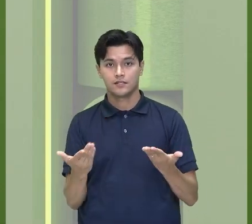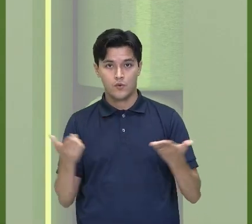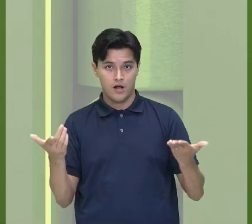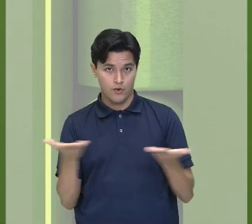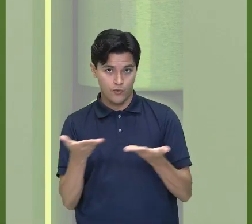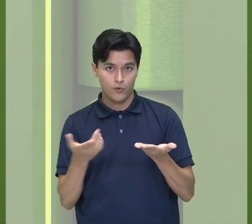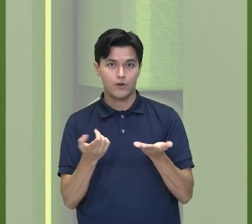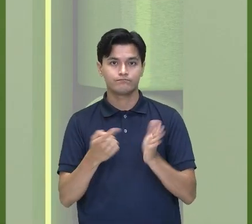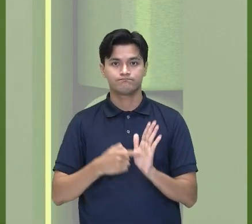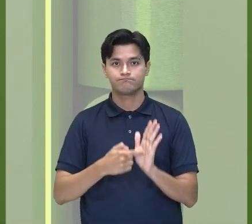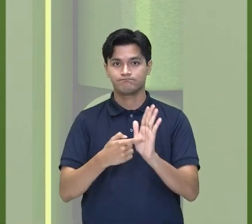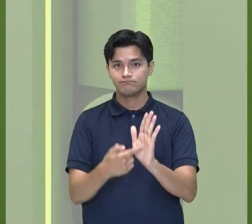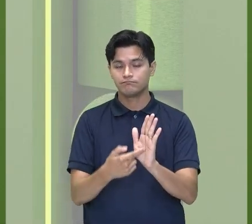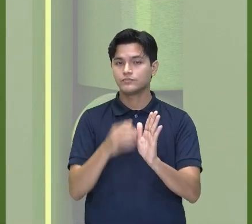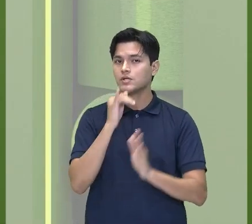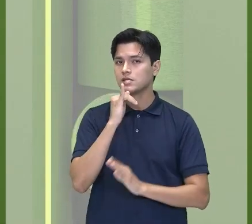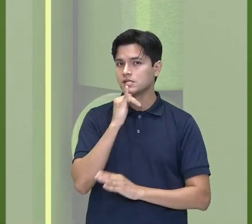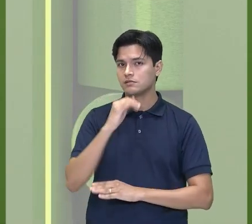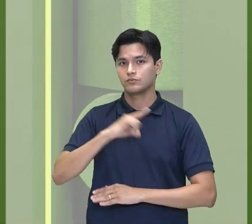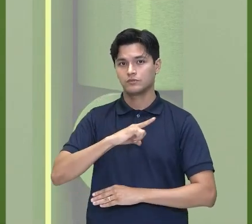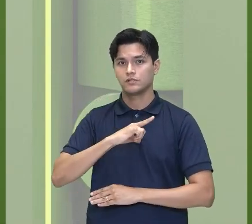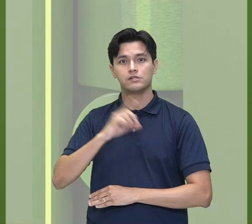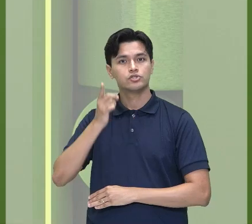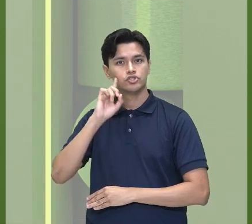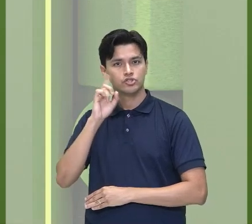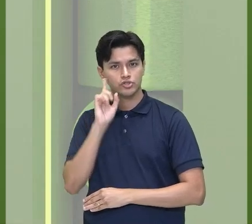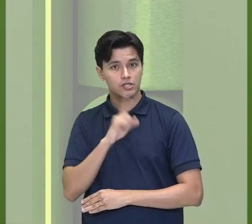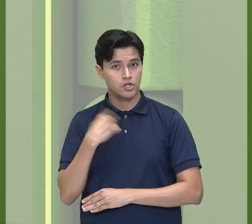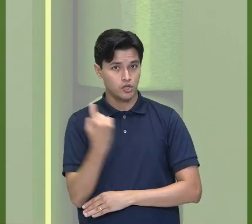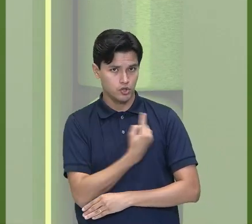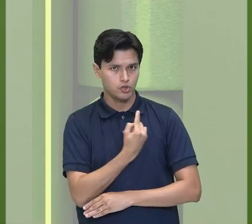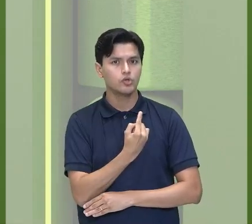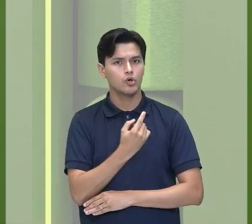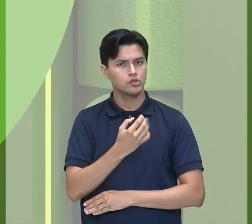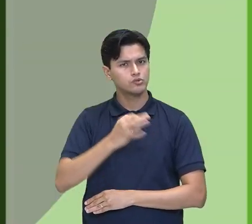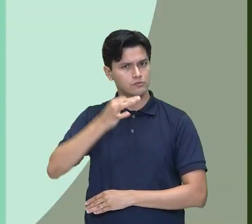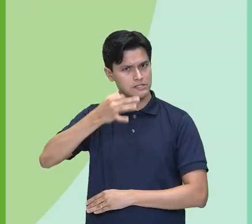exemplo do nosso cotidiano que você com certeza vai entender.